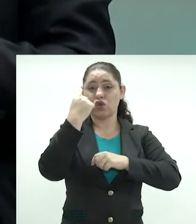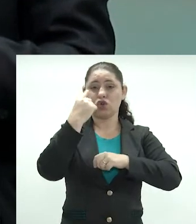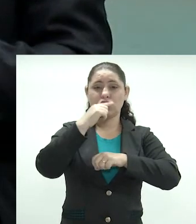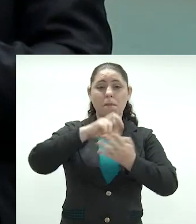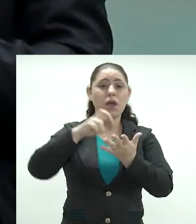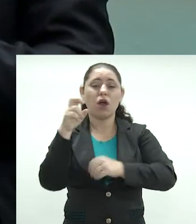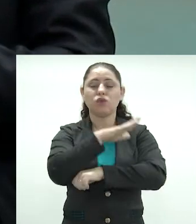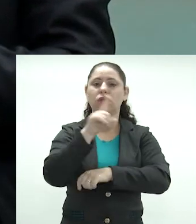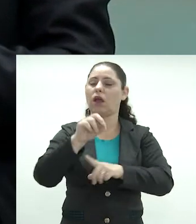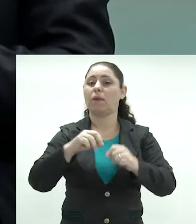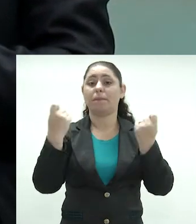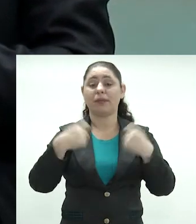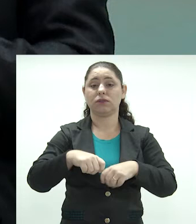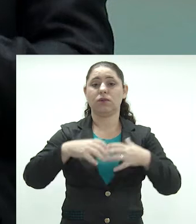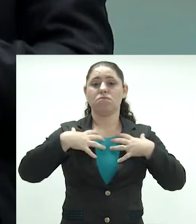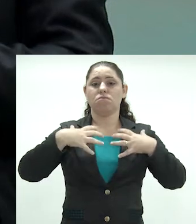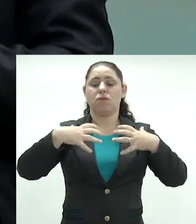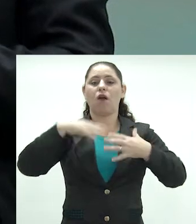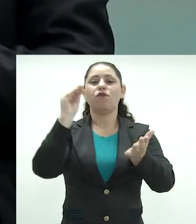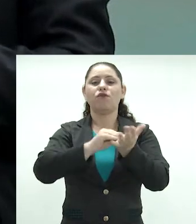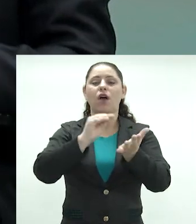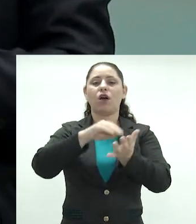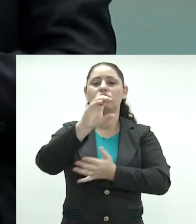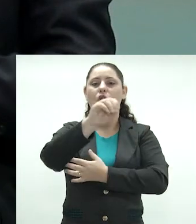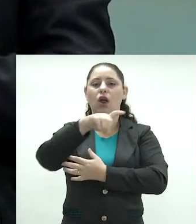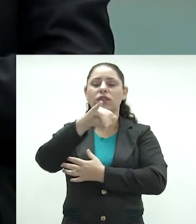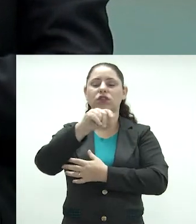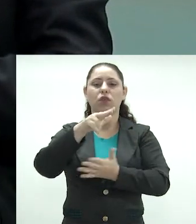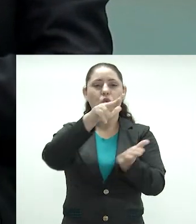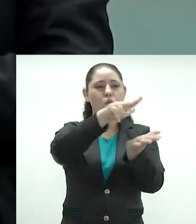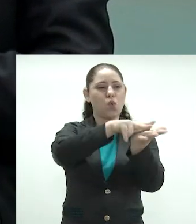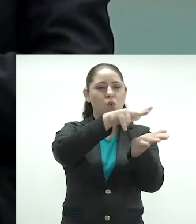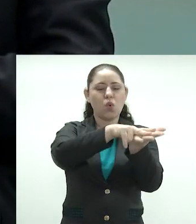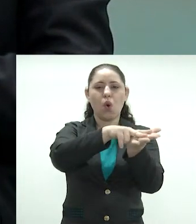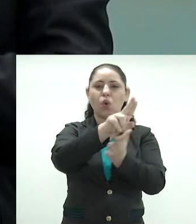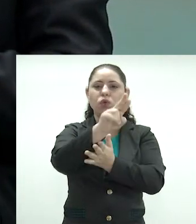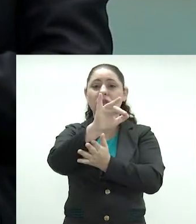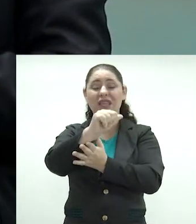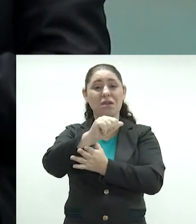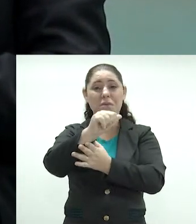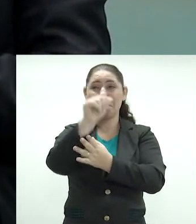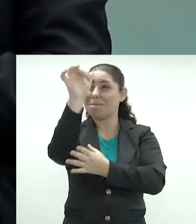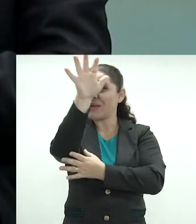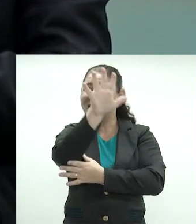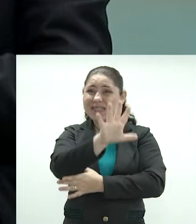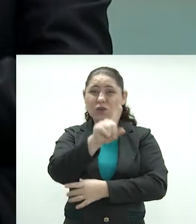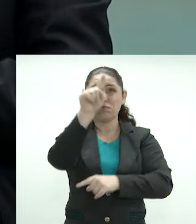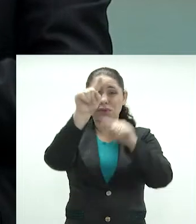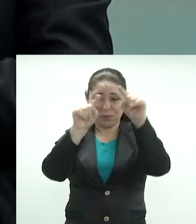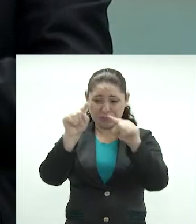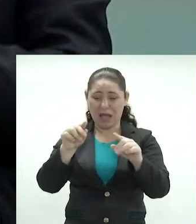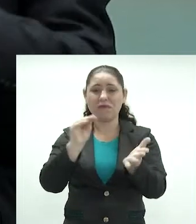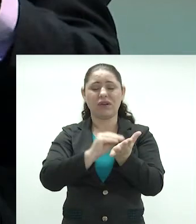insumos, medicamentos de oxigênio, você tem que acompanhar isso. Hoje o problema da falta de UTIs não é um problema de Mato Grosso do Sul, é um problema de todo o